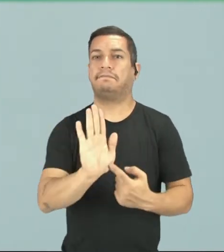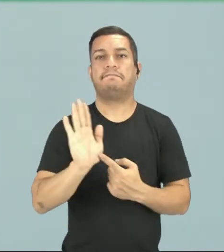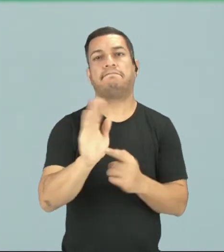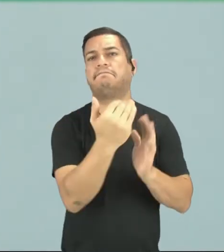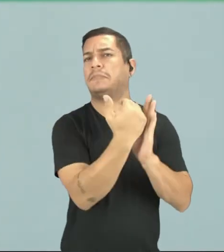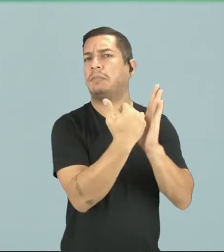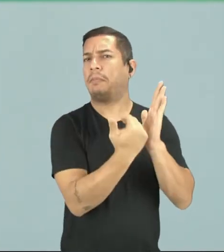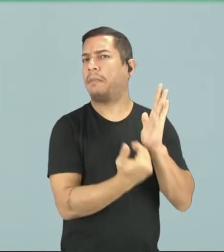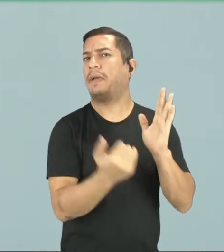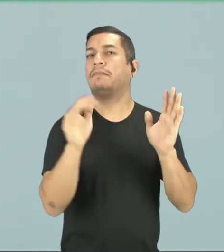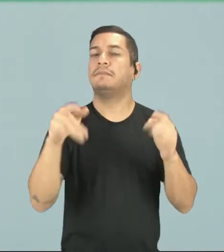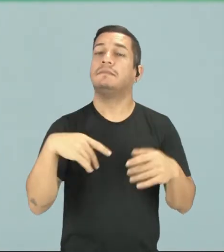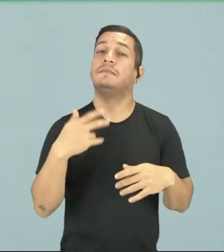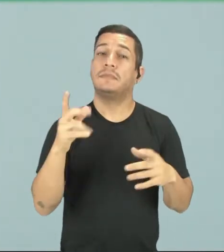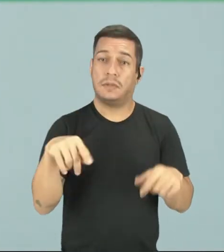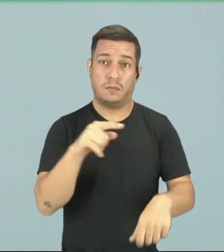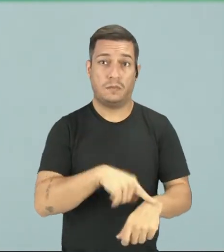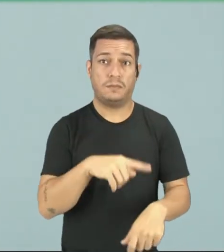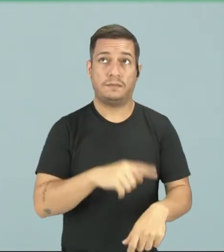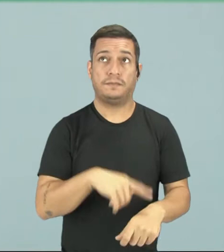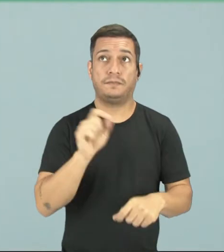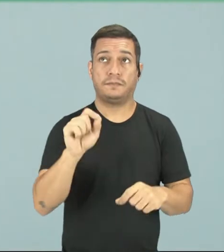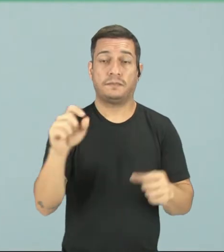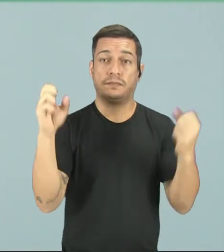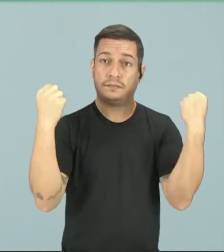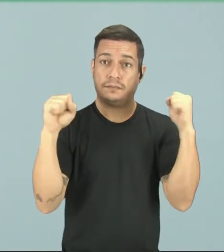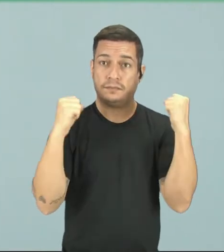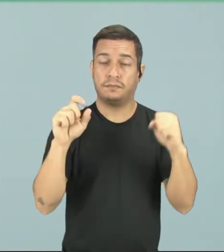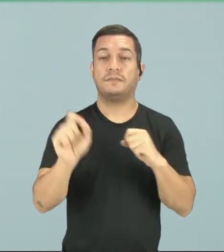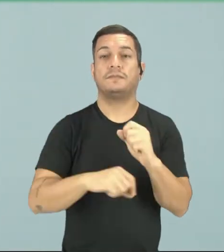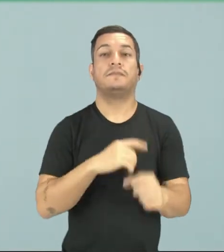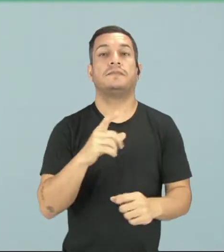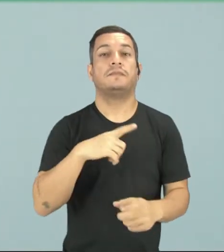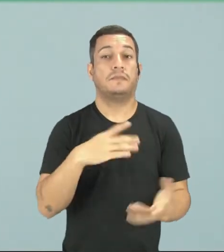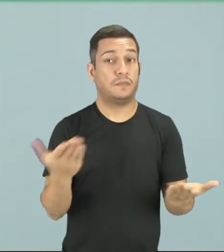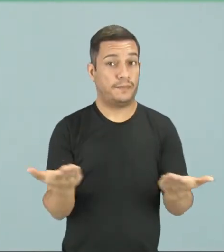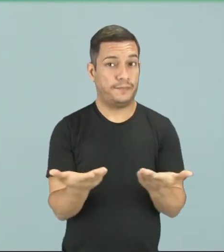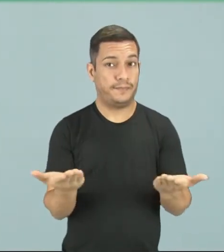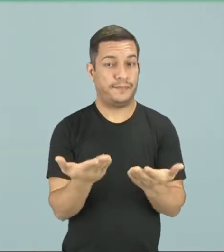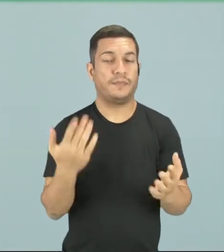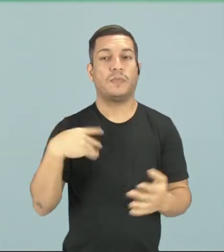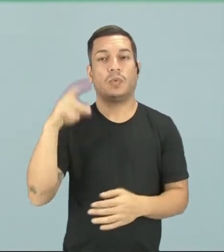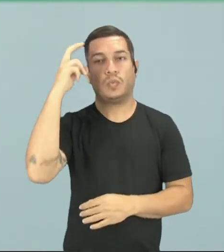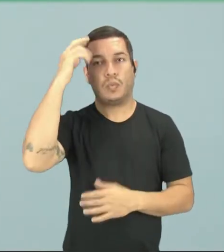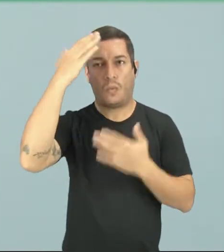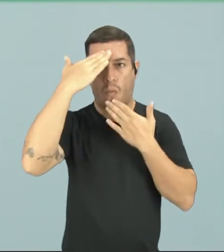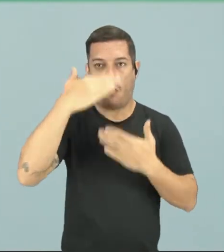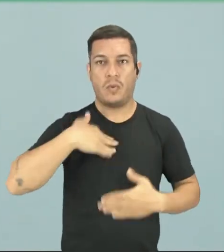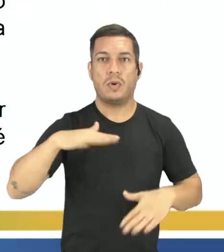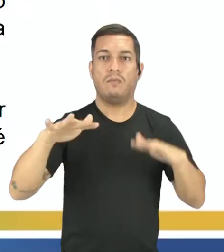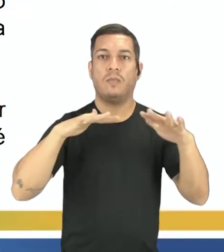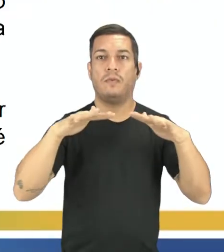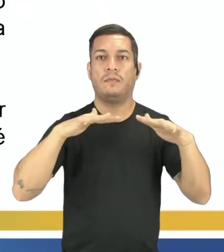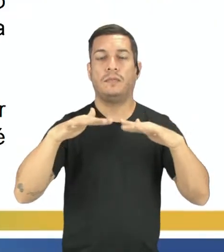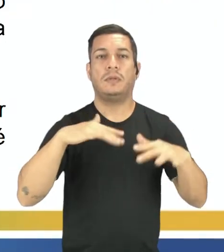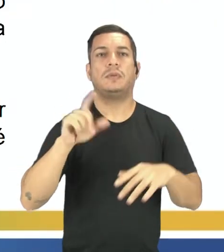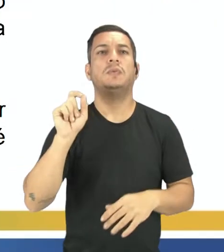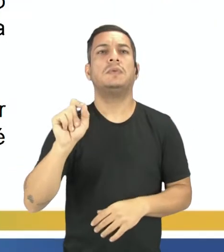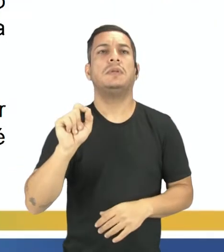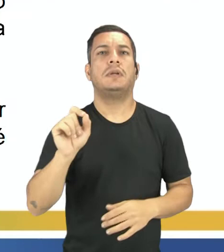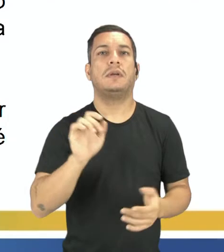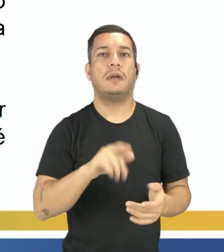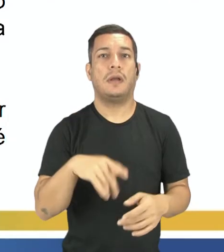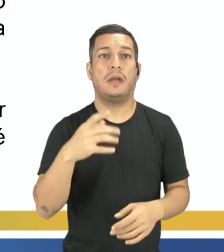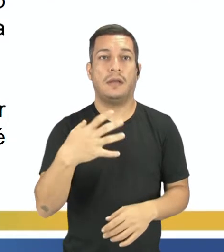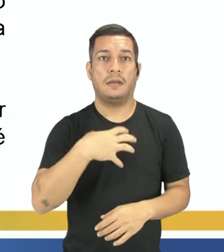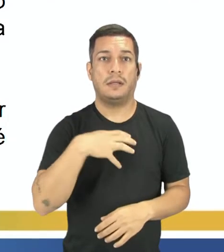né? Então, esse é o momento que a educação física encontra-se hoje. Cultura corporal do movimento. O que seria?